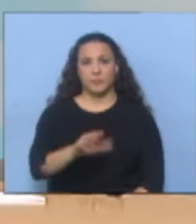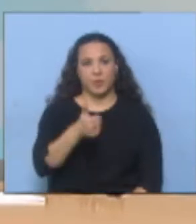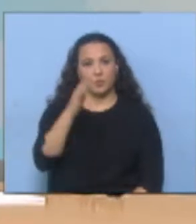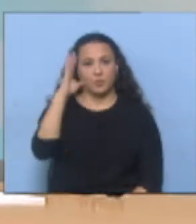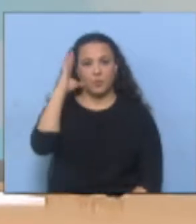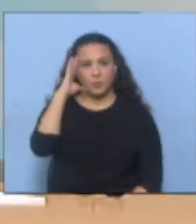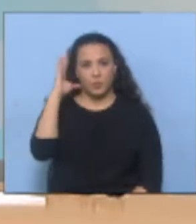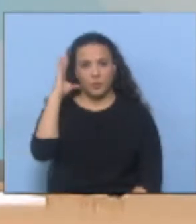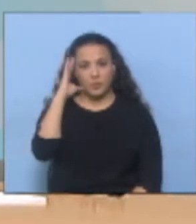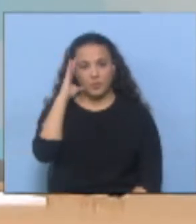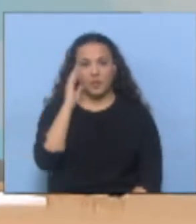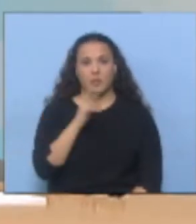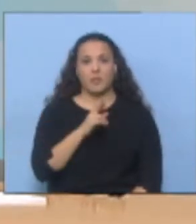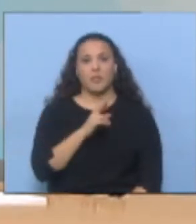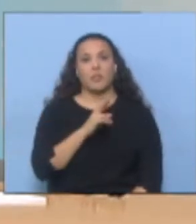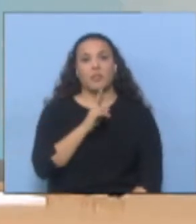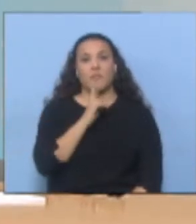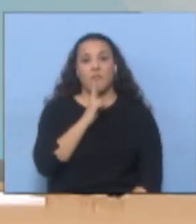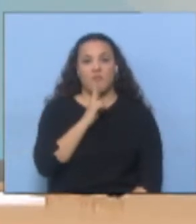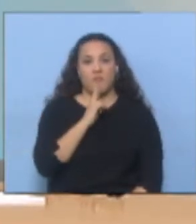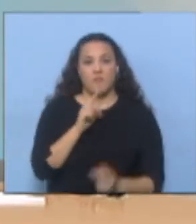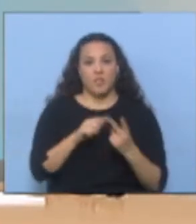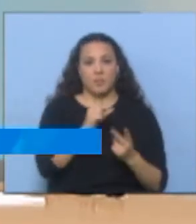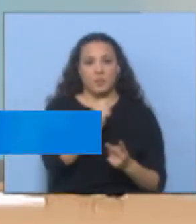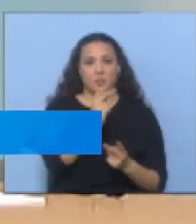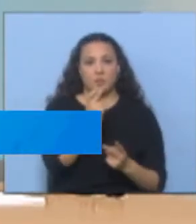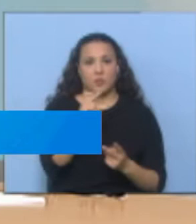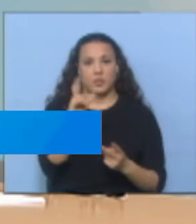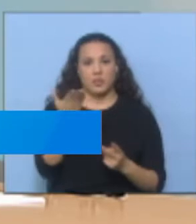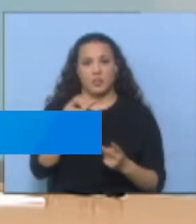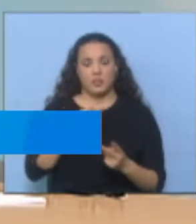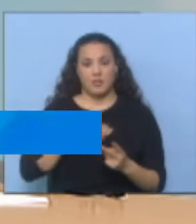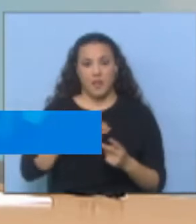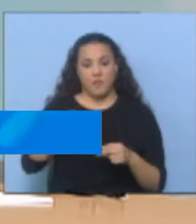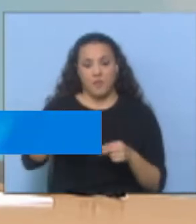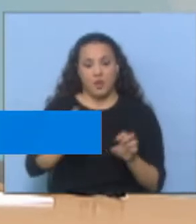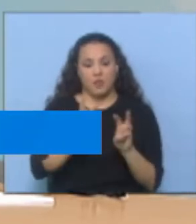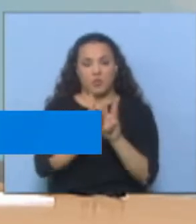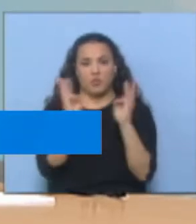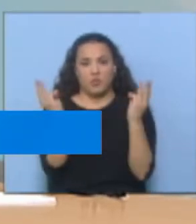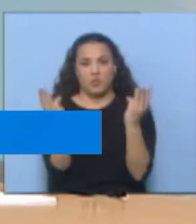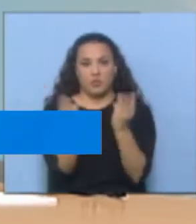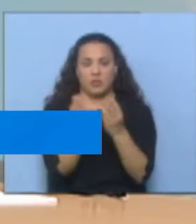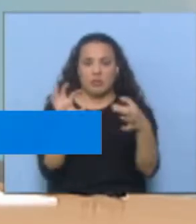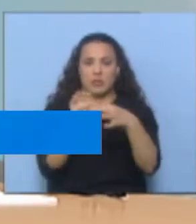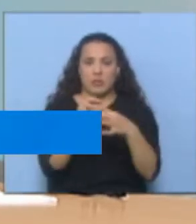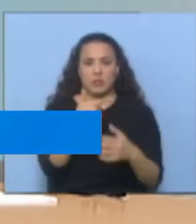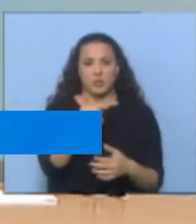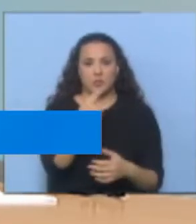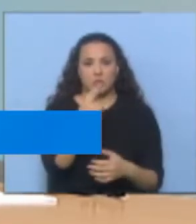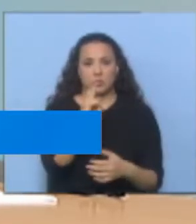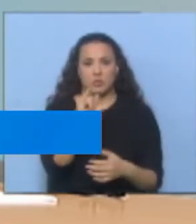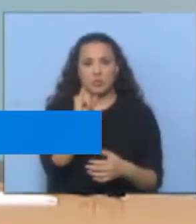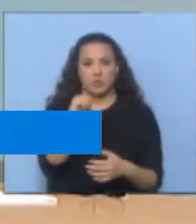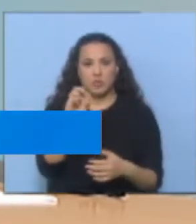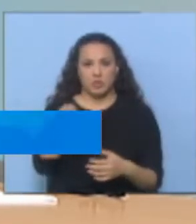Olá, muito boa tarde. Fátima e Guarda acolhem a 8ª edição dos Workshops Internacionais de Turismo Religioso. Uma iniciativa da